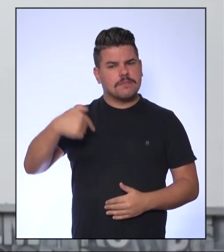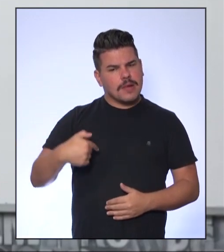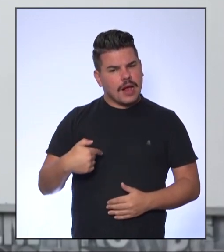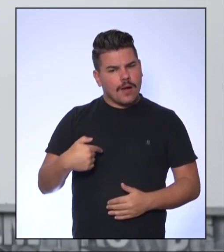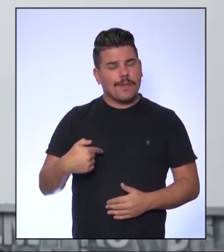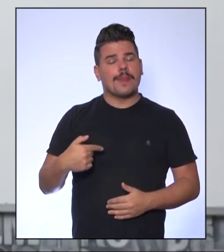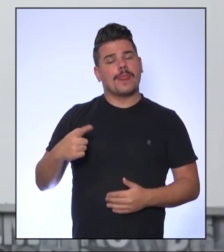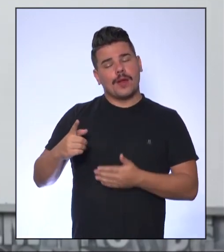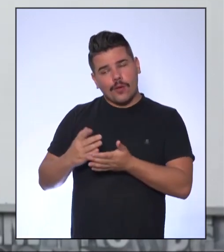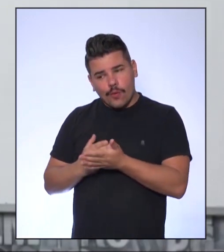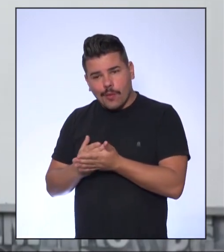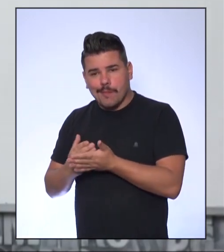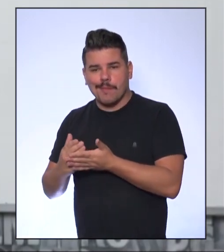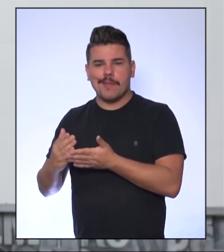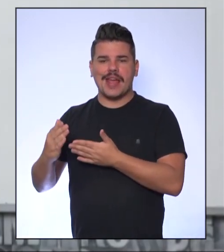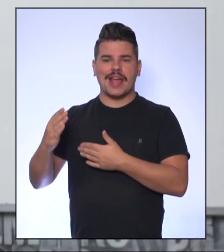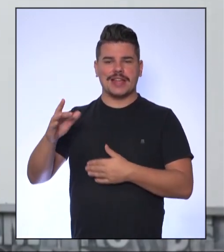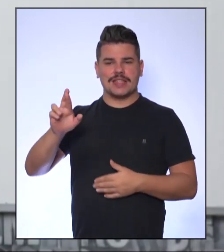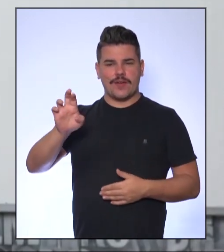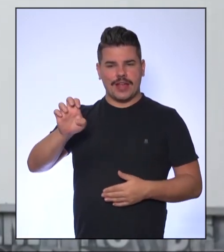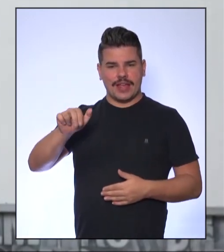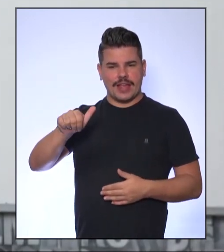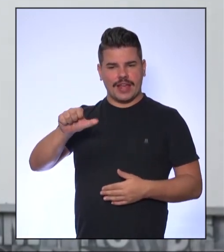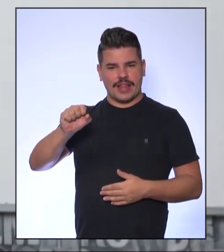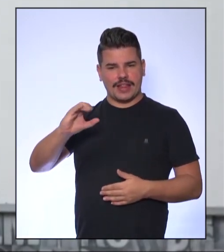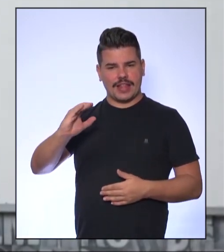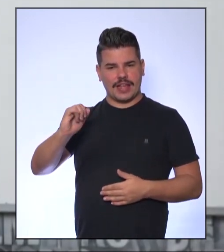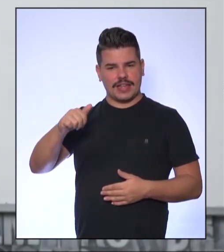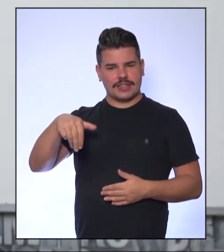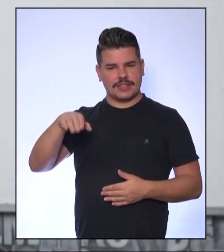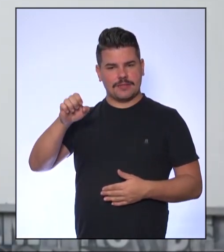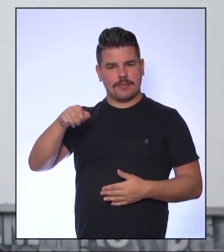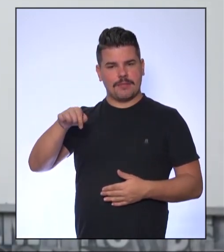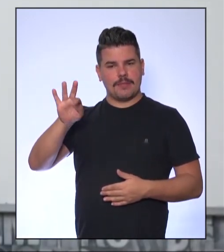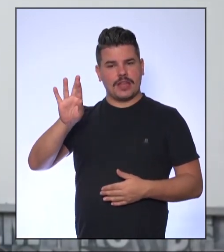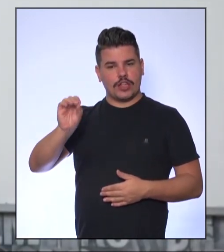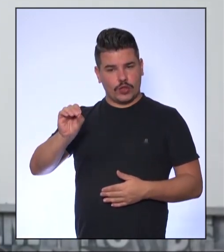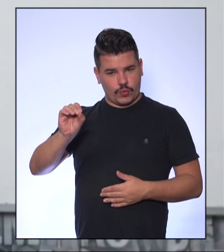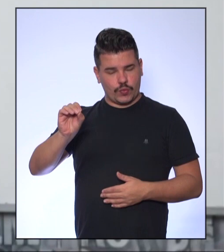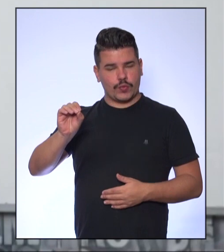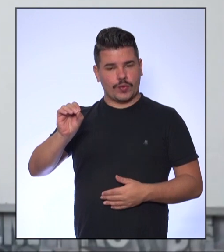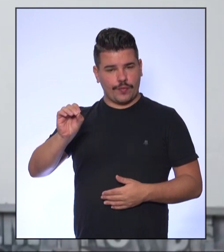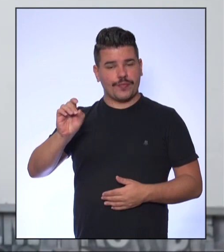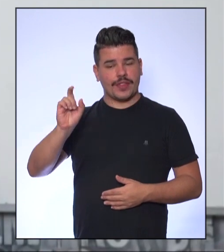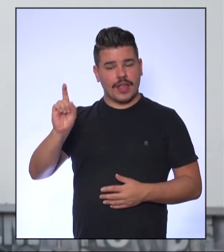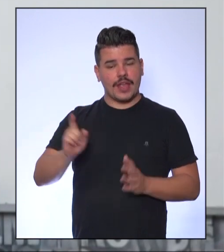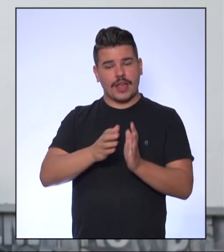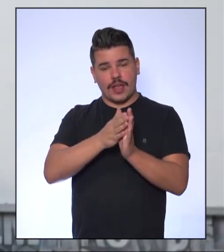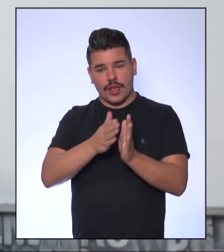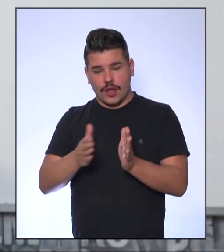renascimento, vai emergir o que nós chamamos de